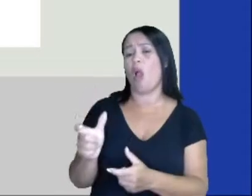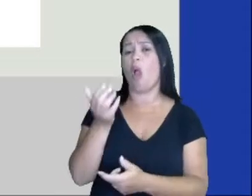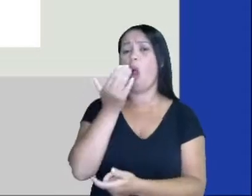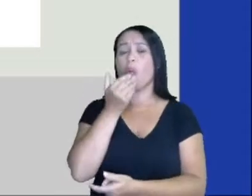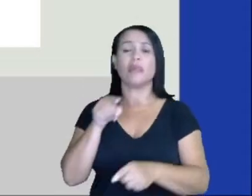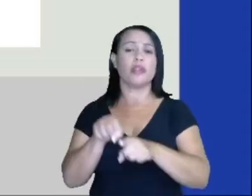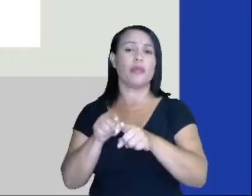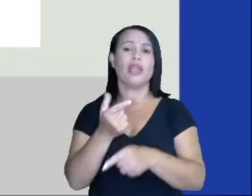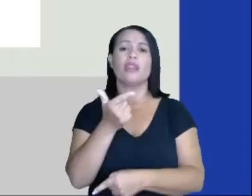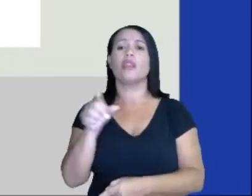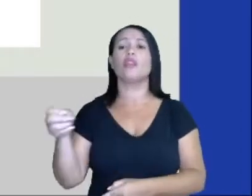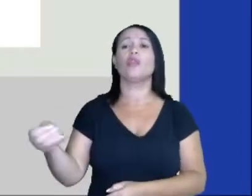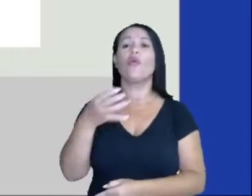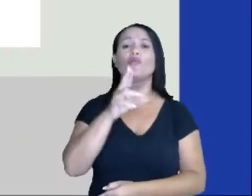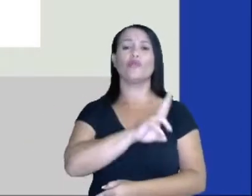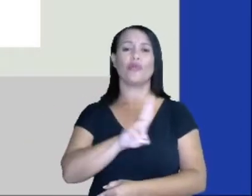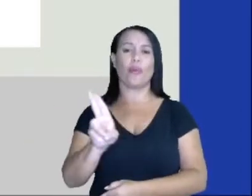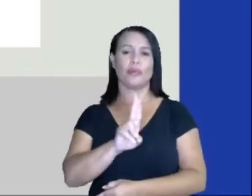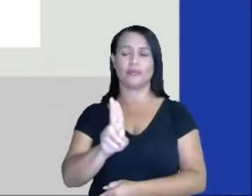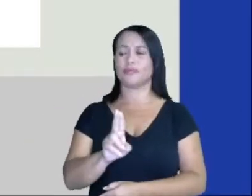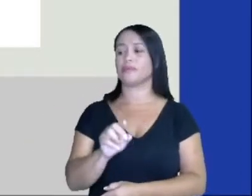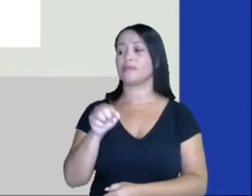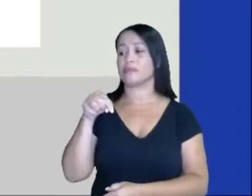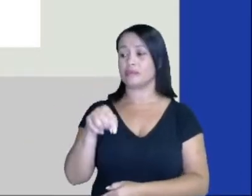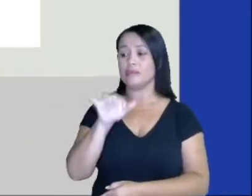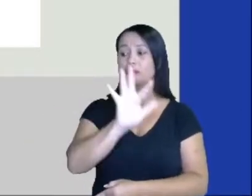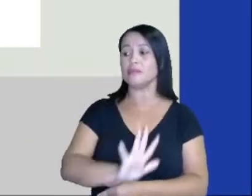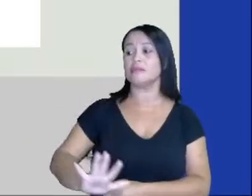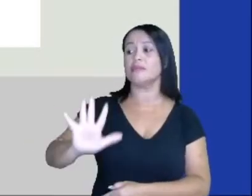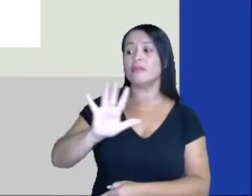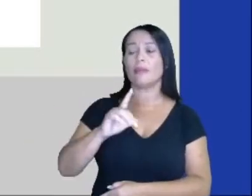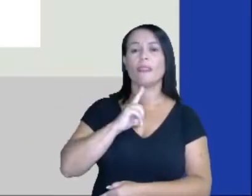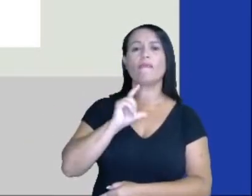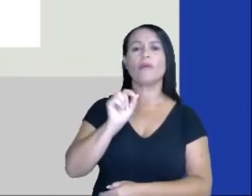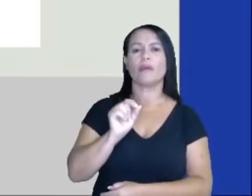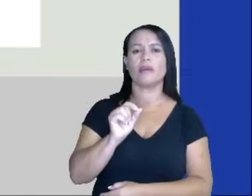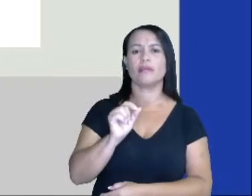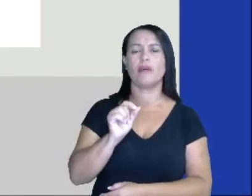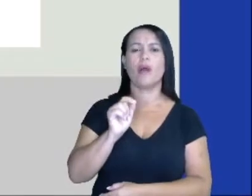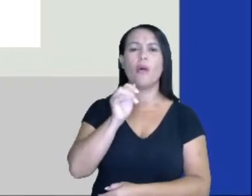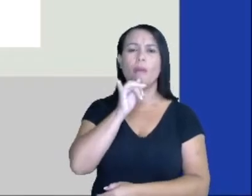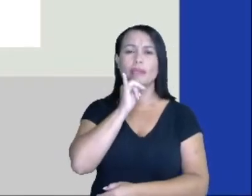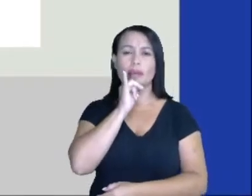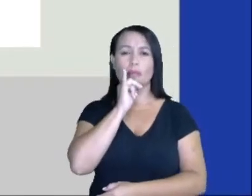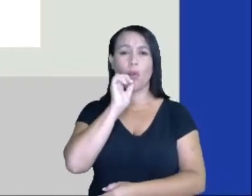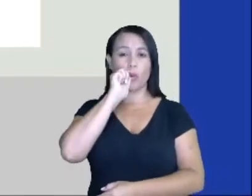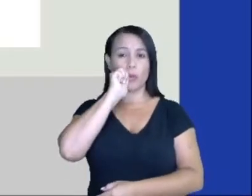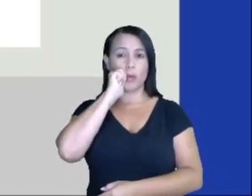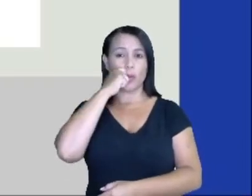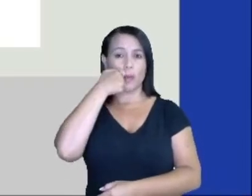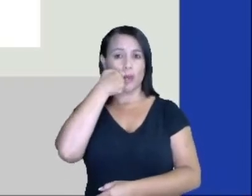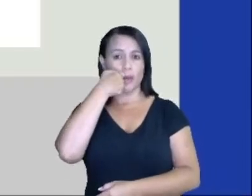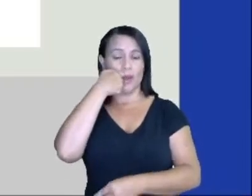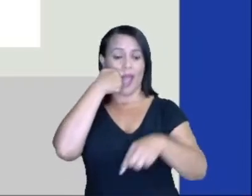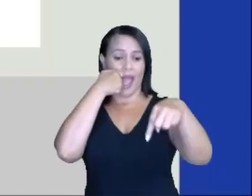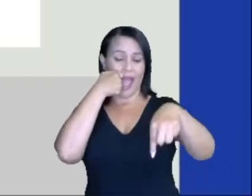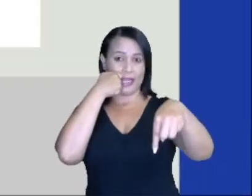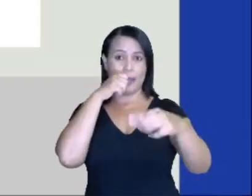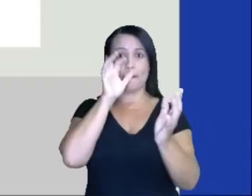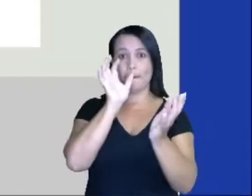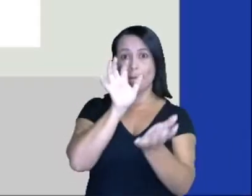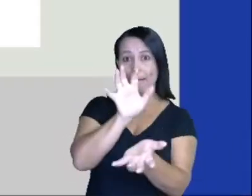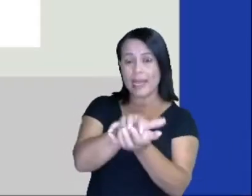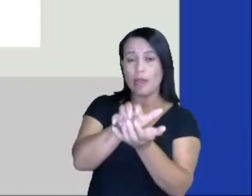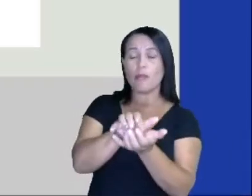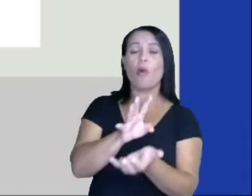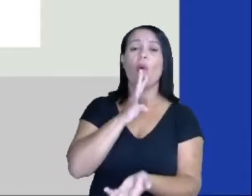vai receber um novo nome. Nessa imagem, eu trouxe um exemplo do pão francês. Aquilo que nós conhecemos aqui em